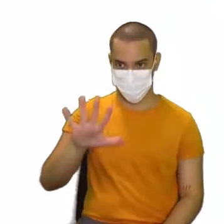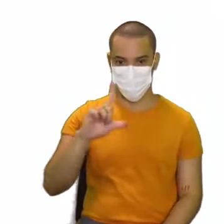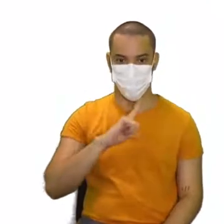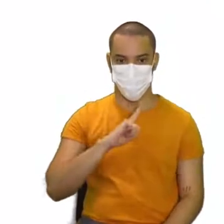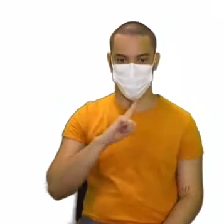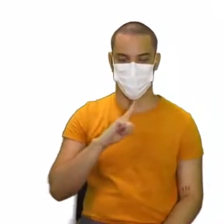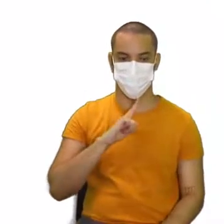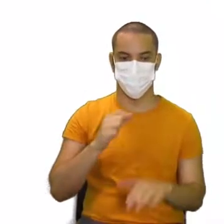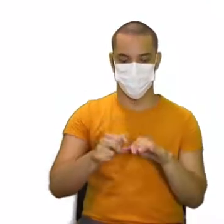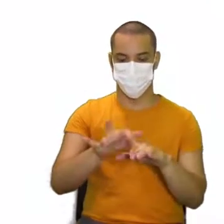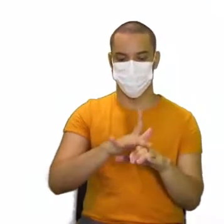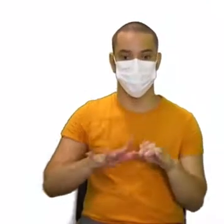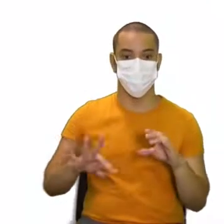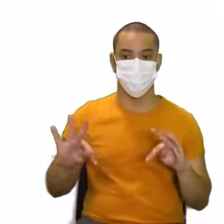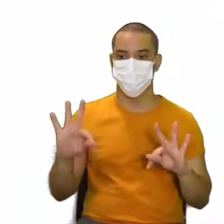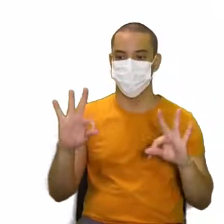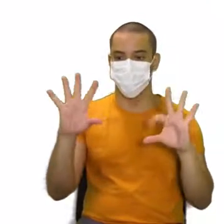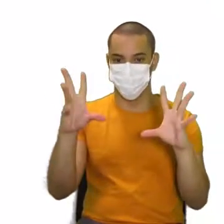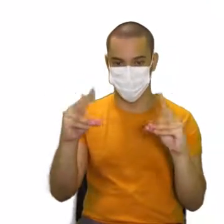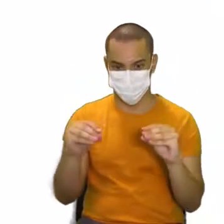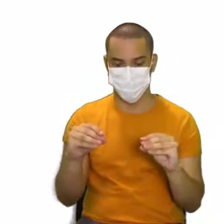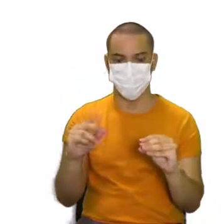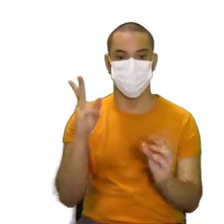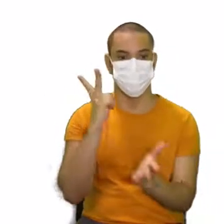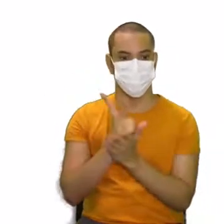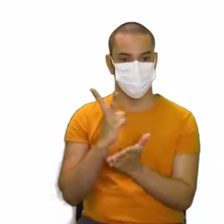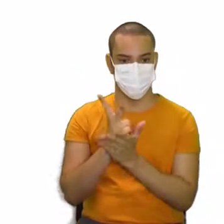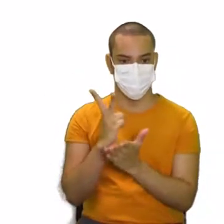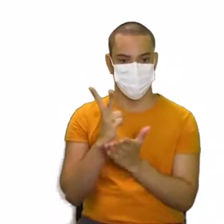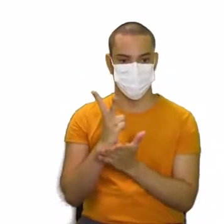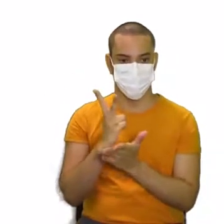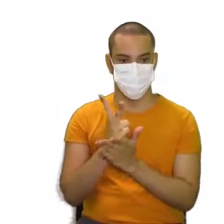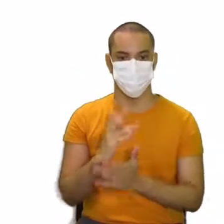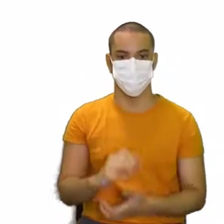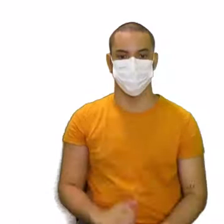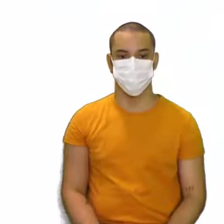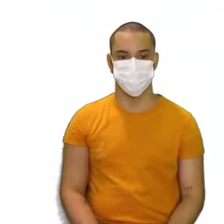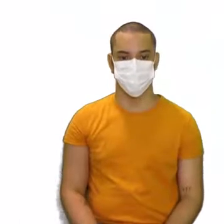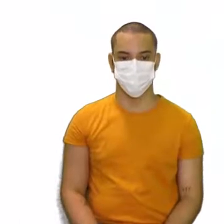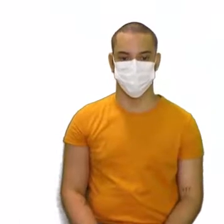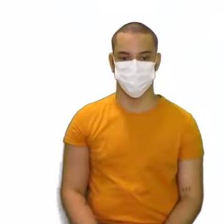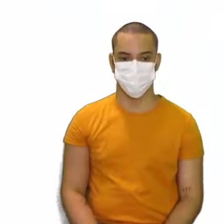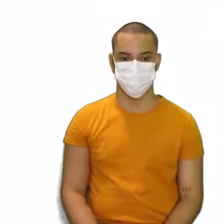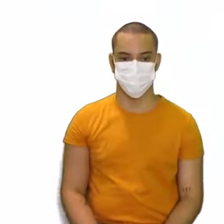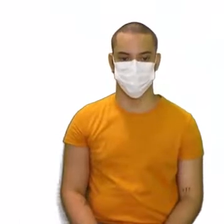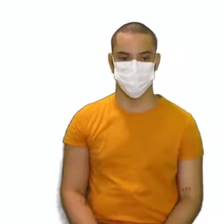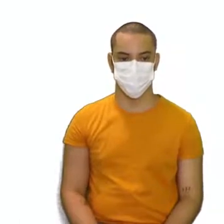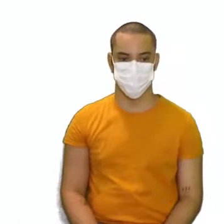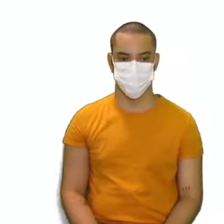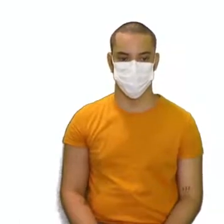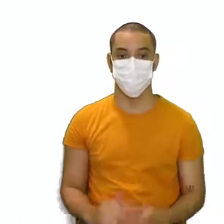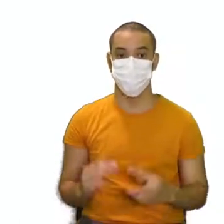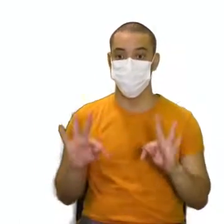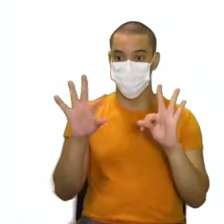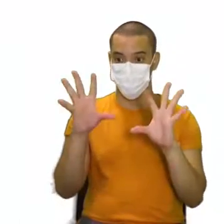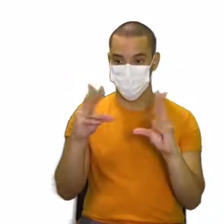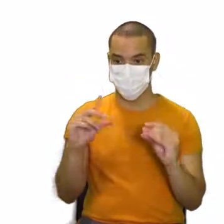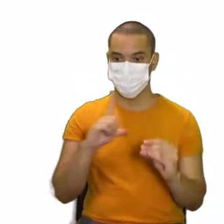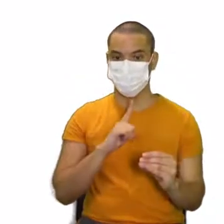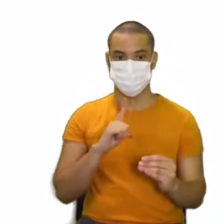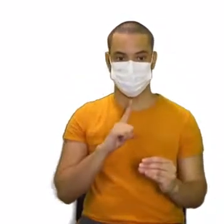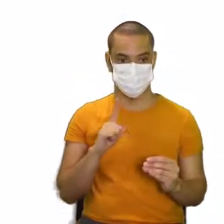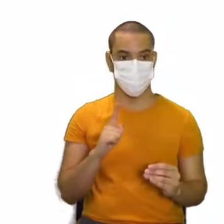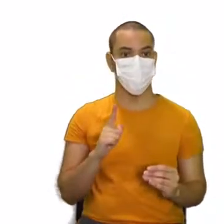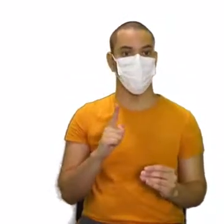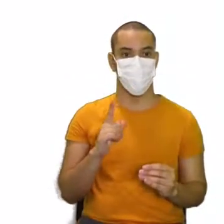aqui ó todas eles vindo nessa direção deixa eu apagar aqui para ficar melhor todos eles é agindo